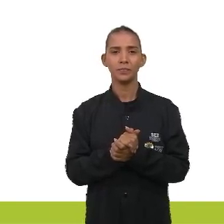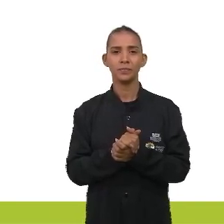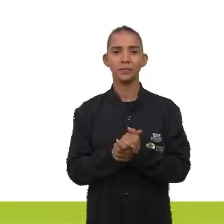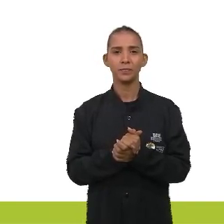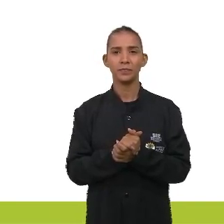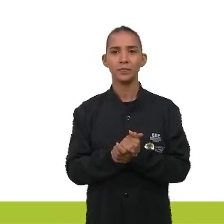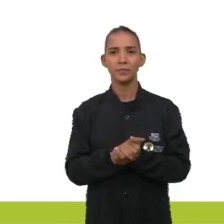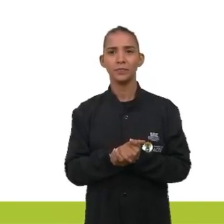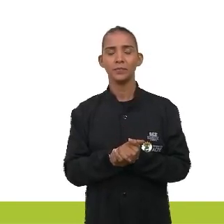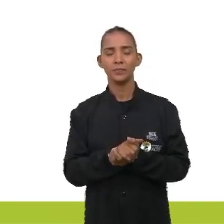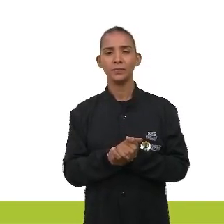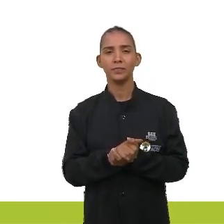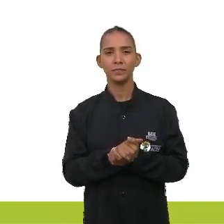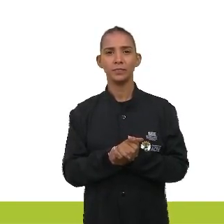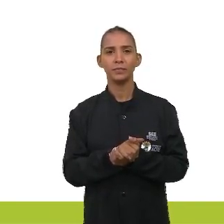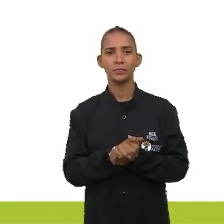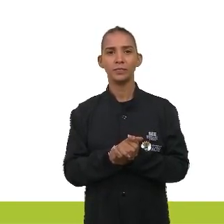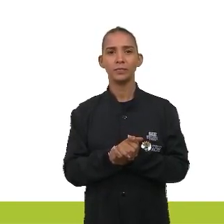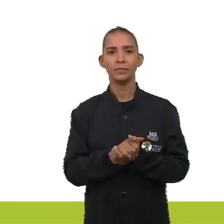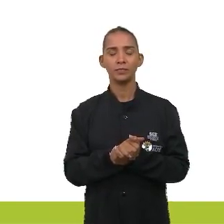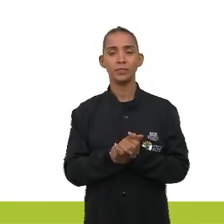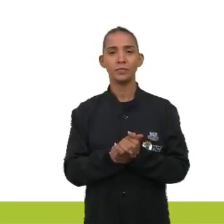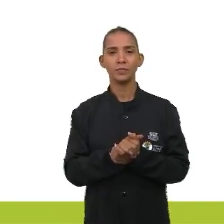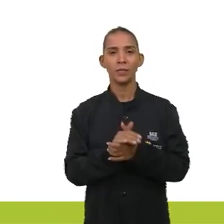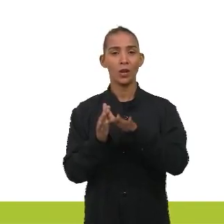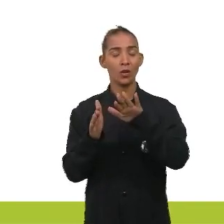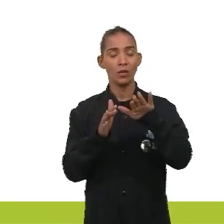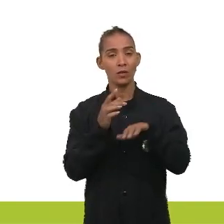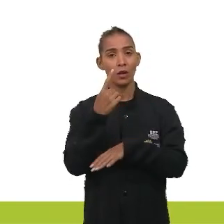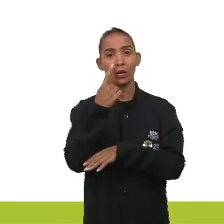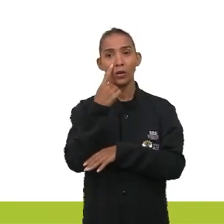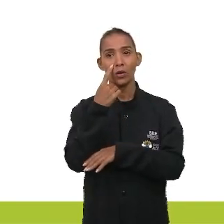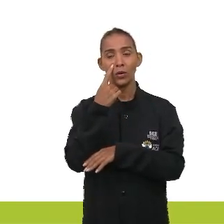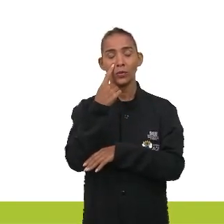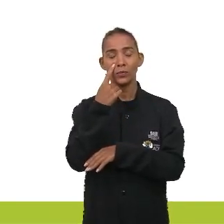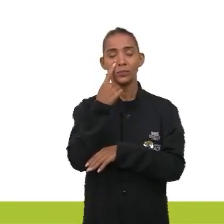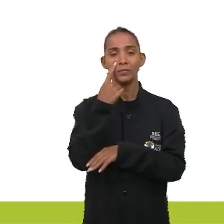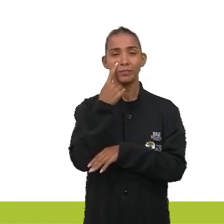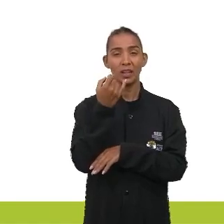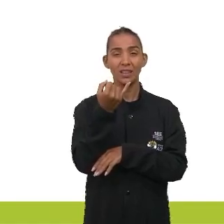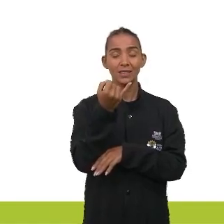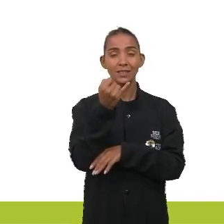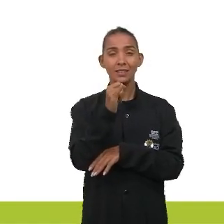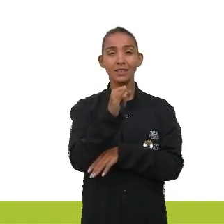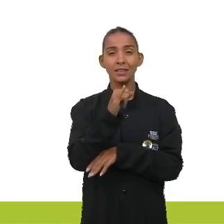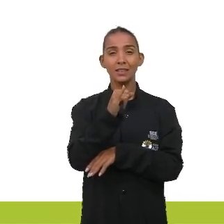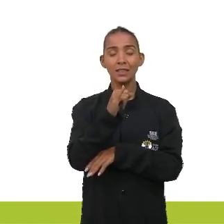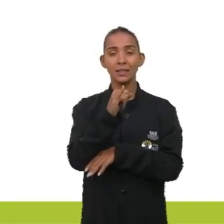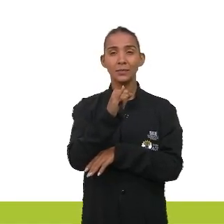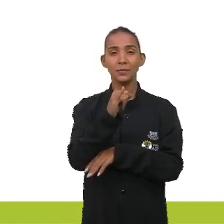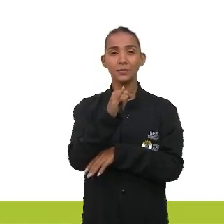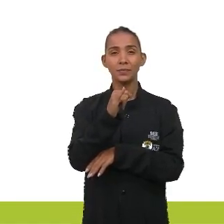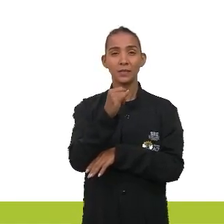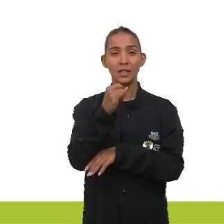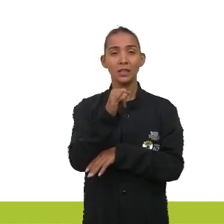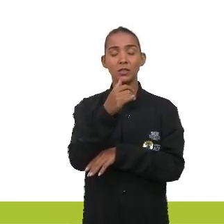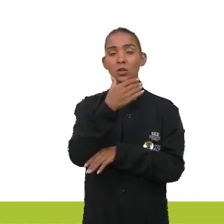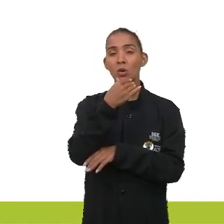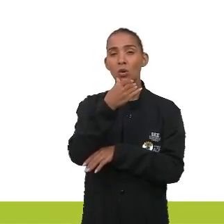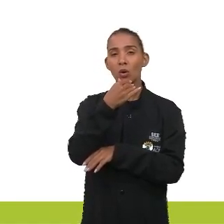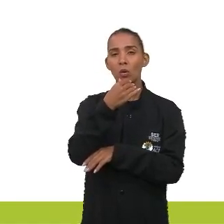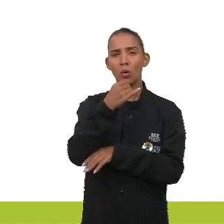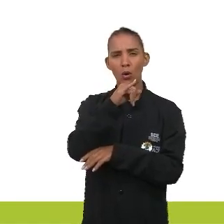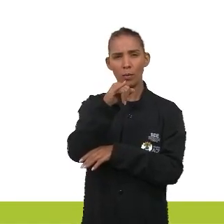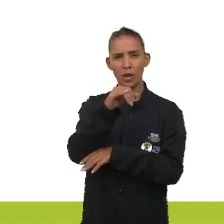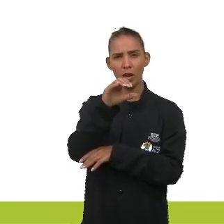Ok. Agora, veja o seguinte. Se esse aqui, esse homem, por exemplo, é o